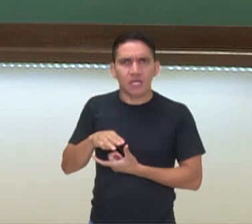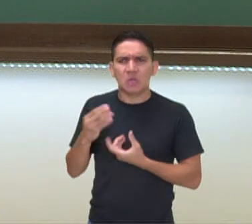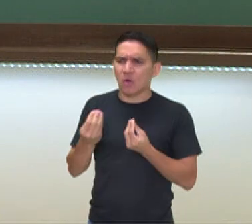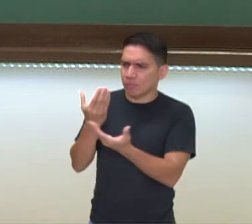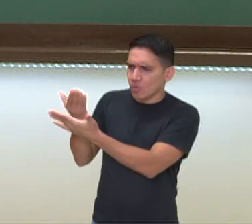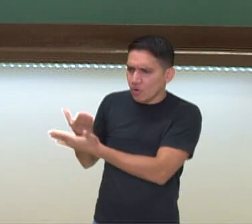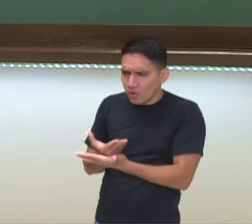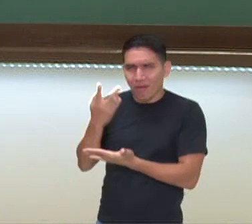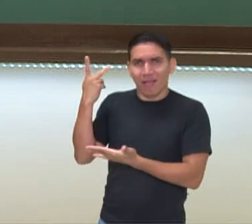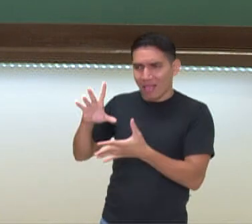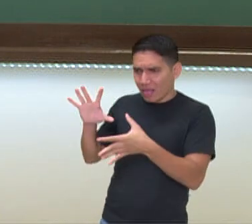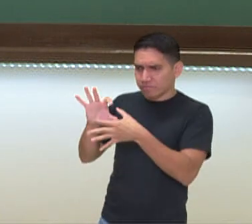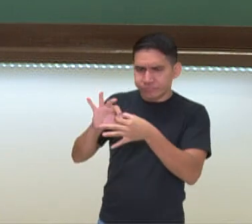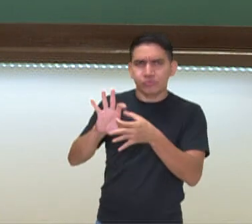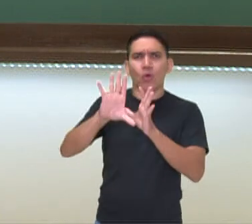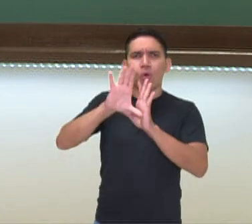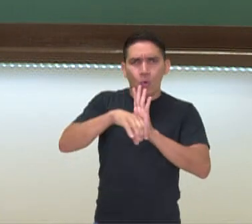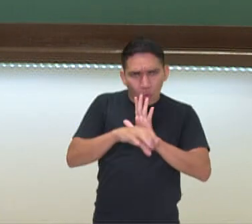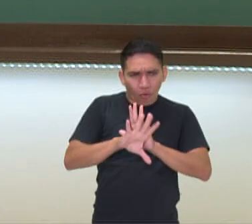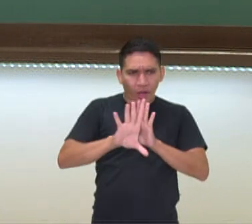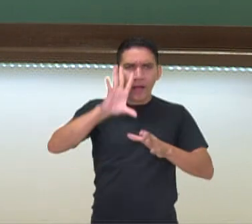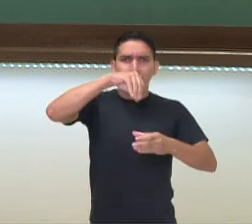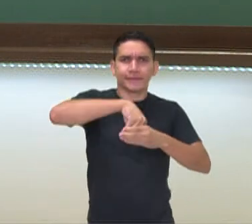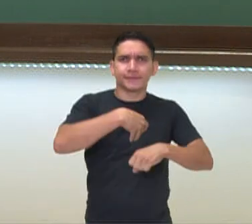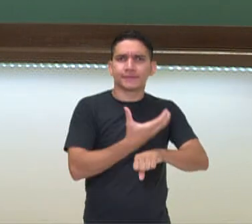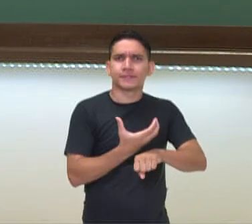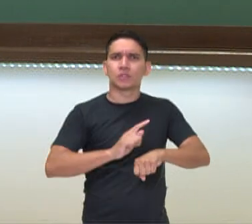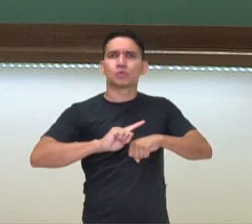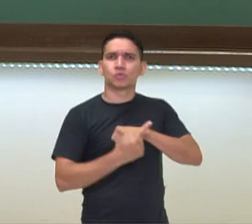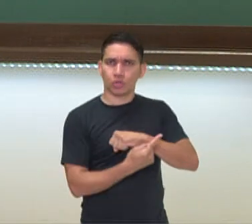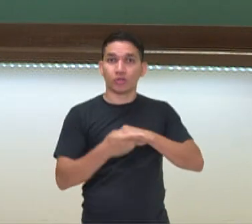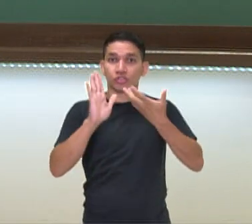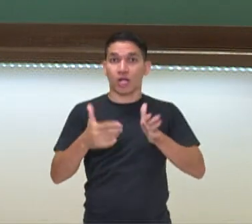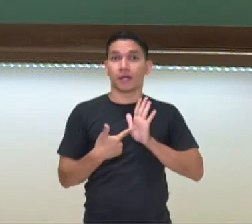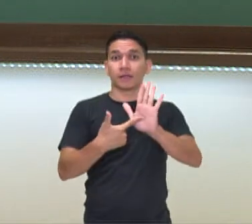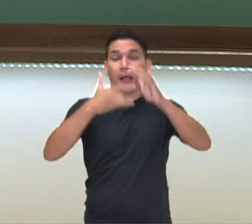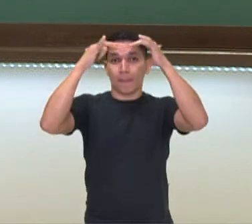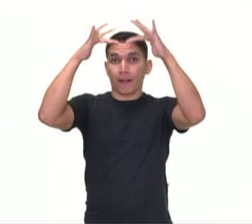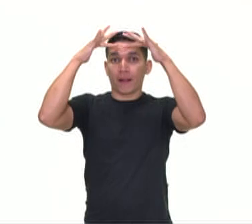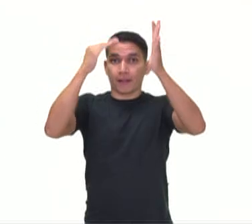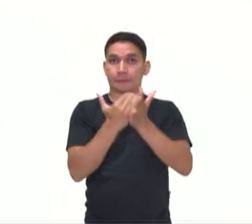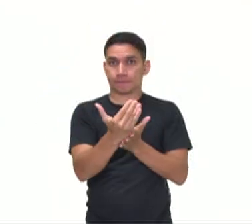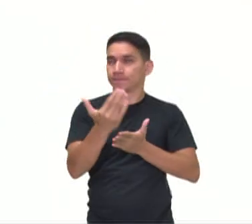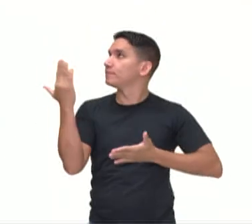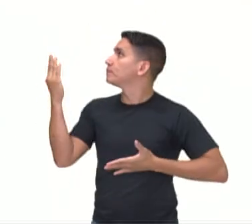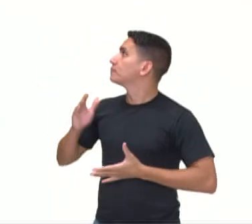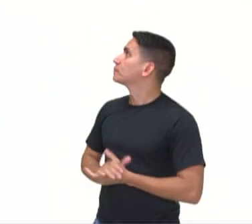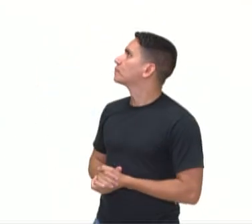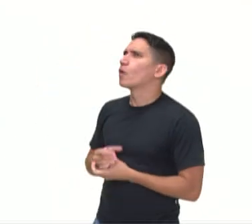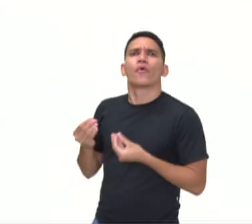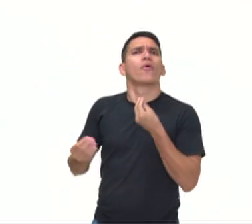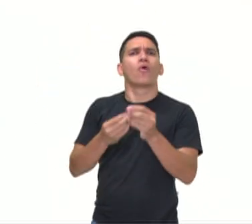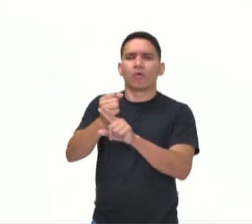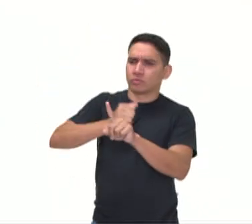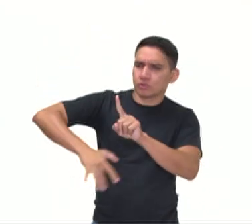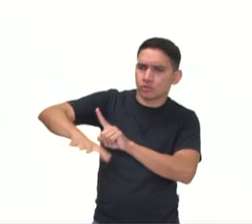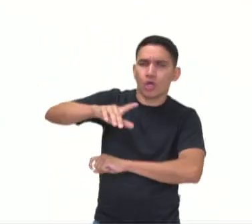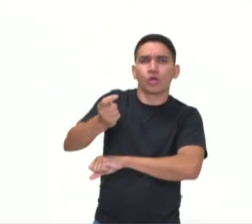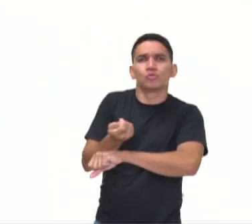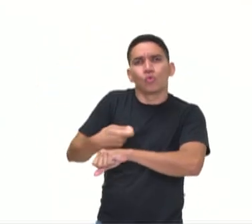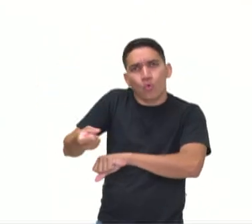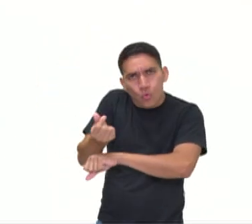geografia, e dentro desses objetivos eu já trago para você aqui a nossa reflexão inicial. Como a sociedade de